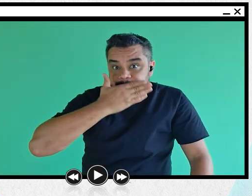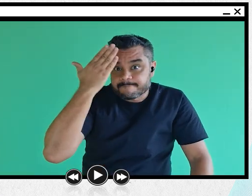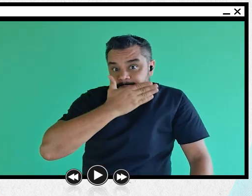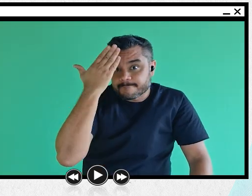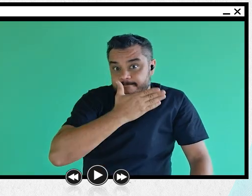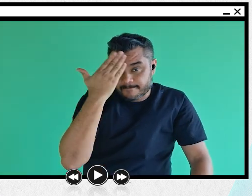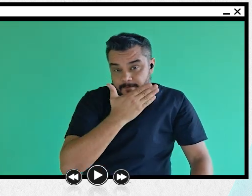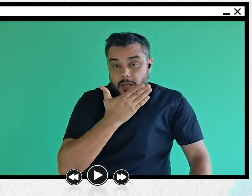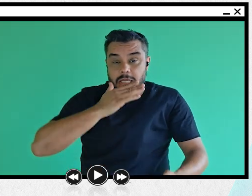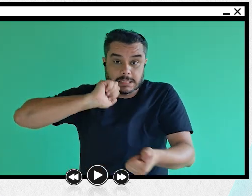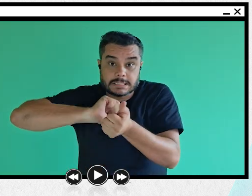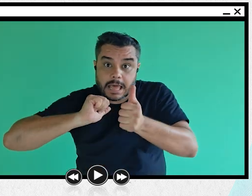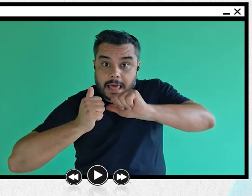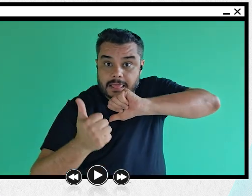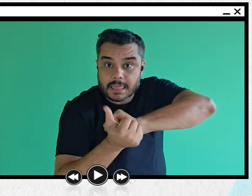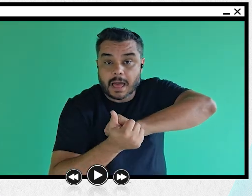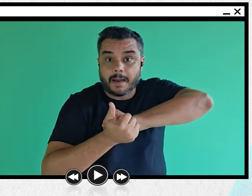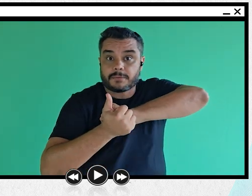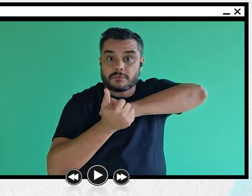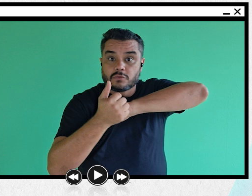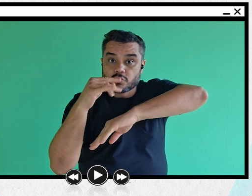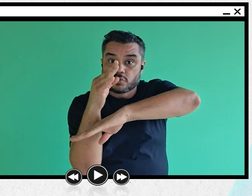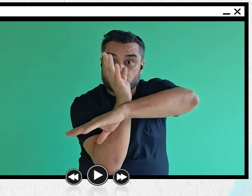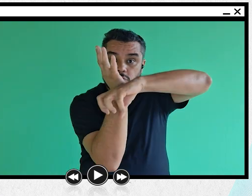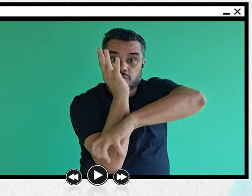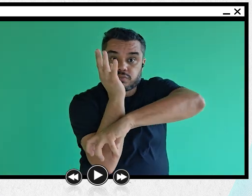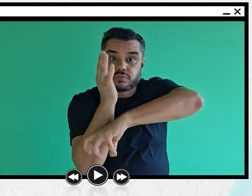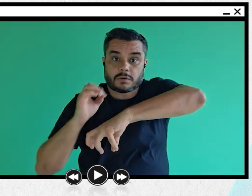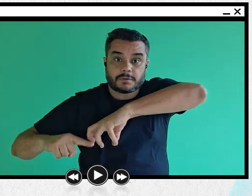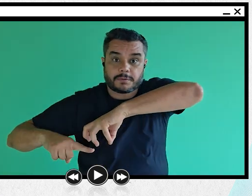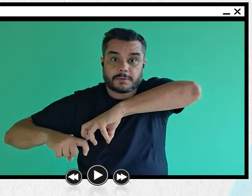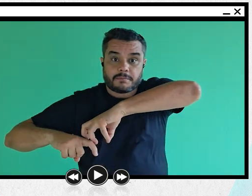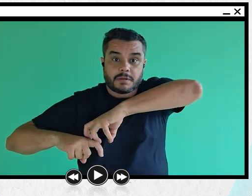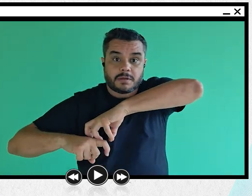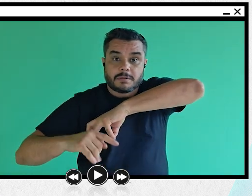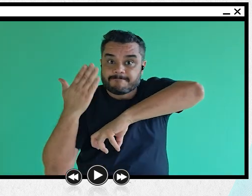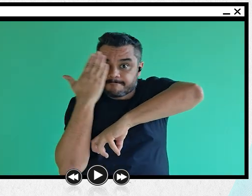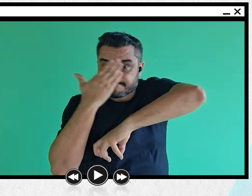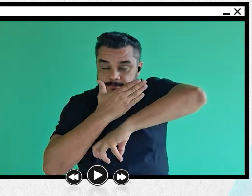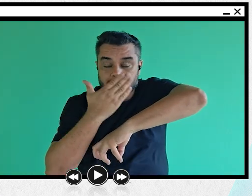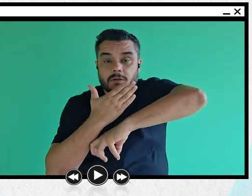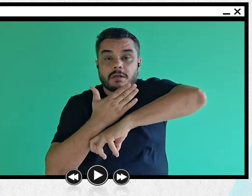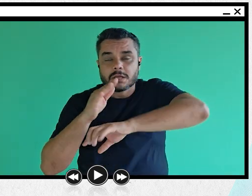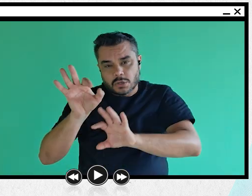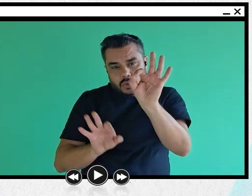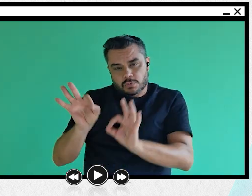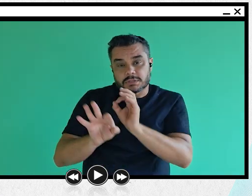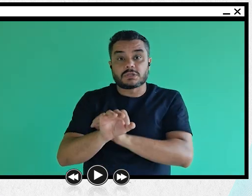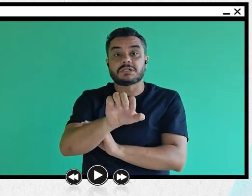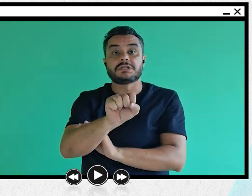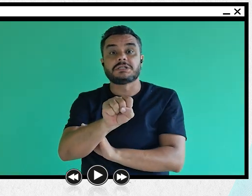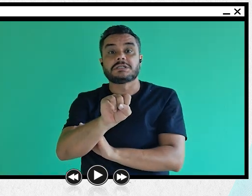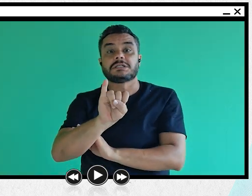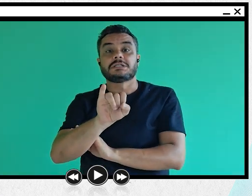principalmente micro-organismos que se aderem às raízes das plantas. E aí, esse processo de